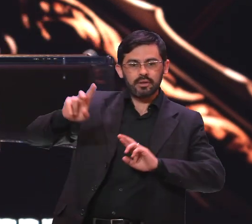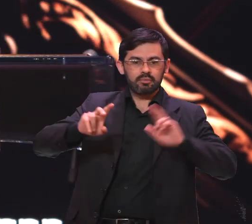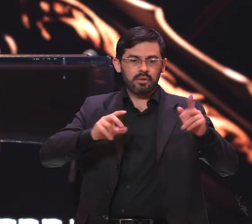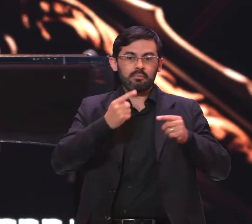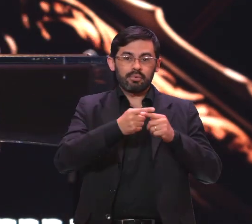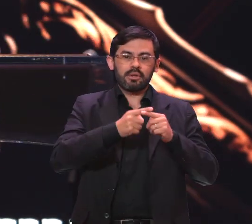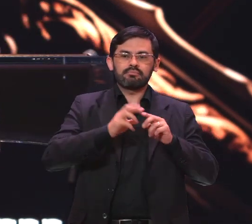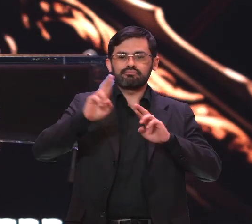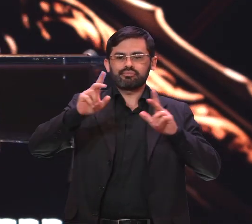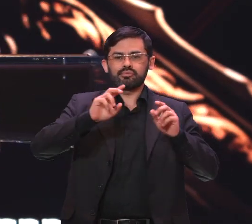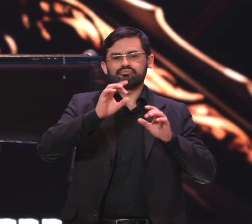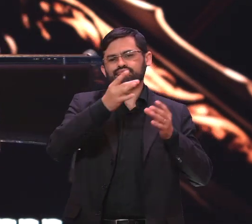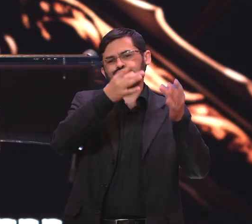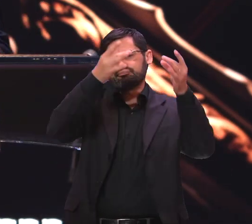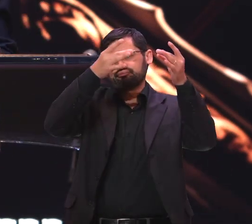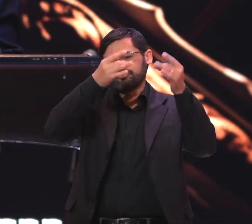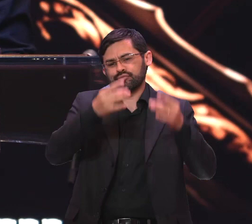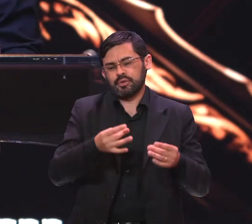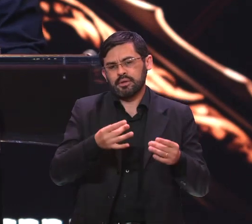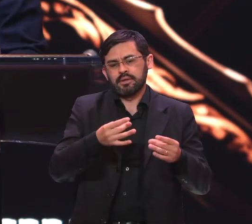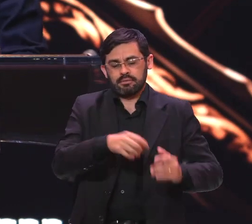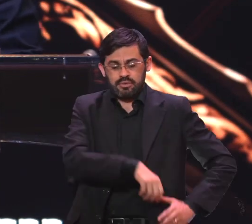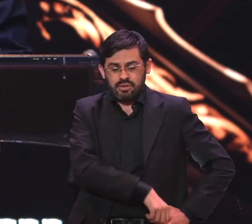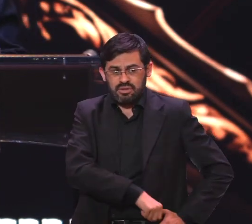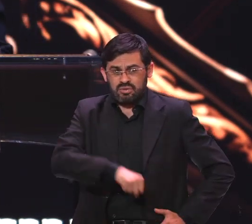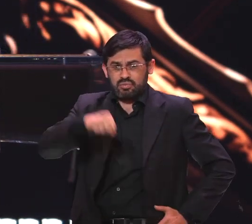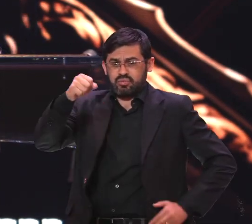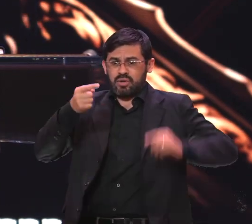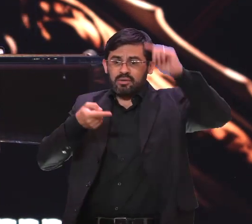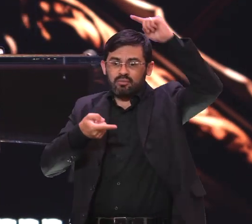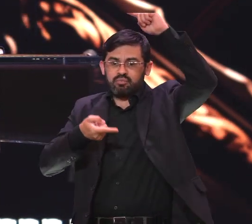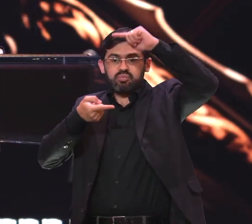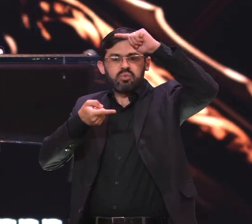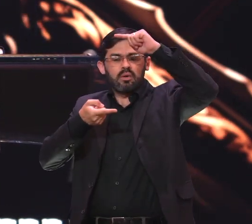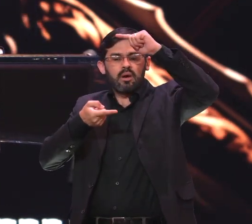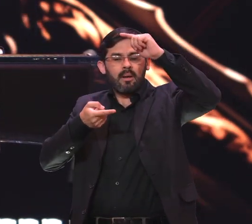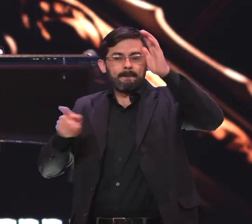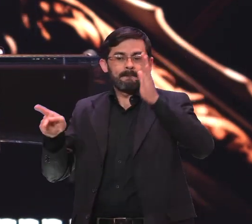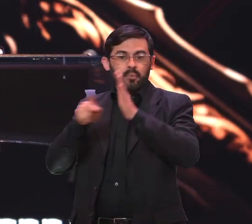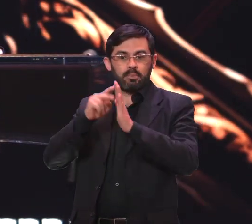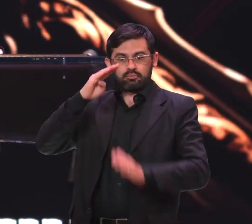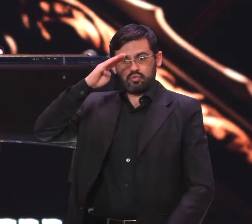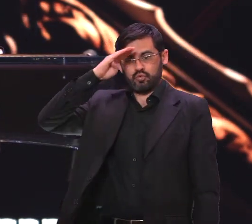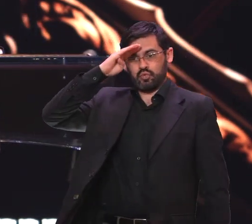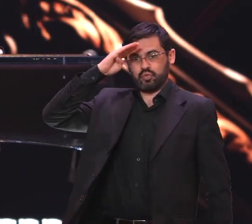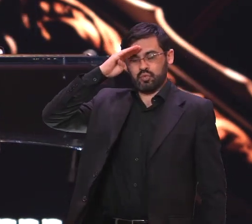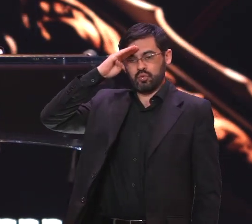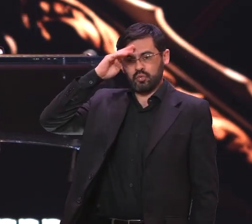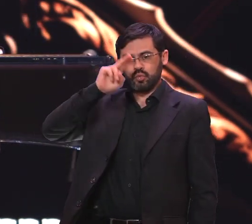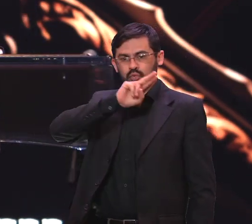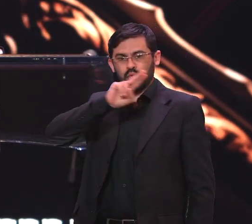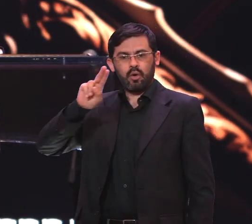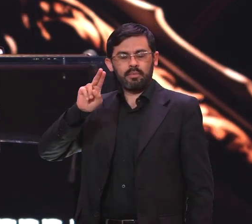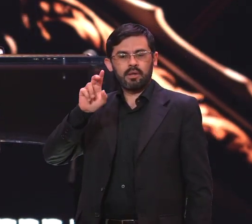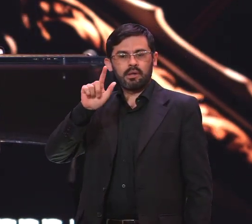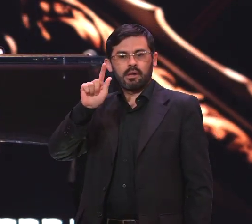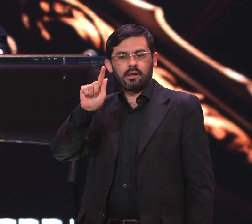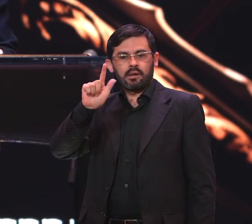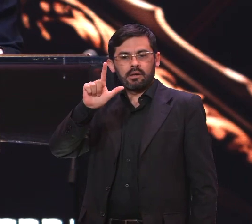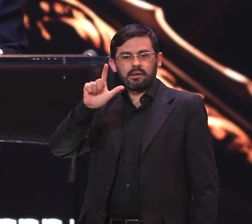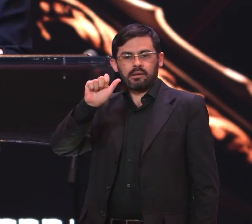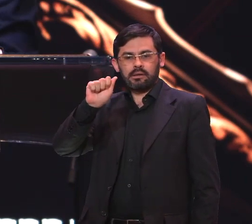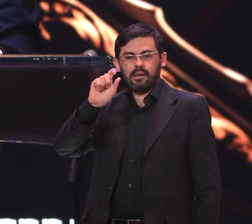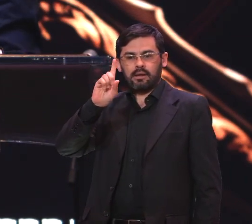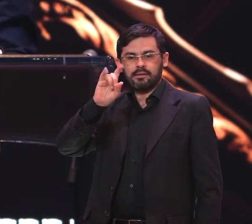grande. Essa espada curta era chamada pelos romanos de gládio. É daí que vem